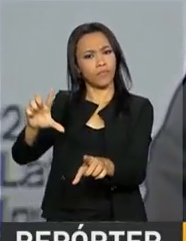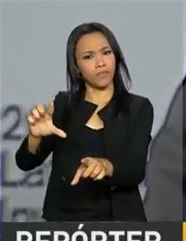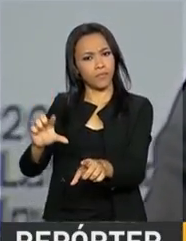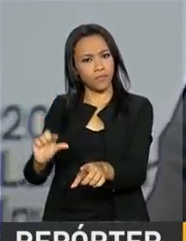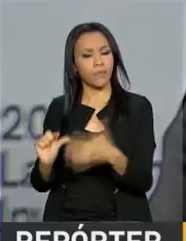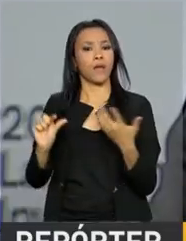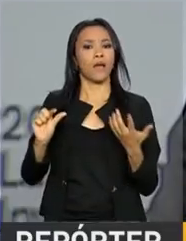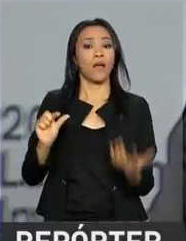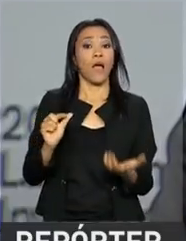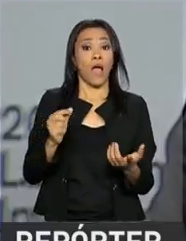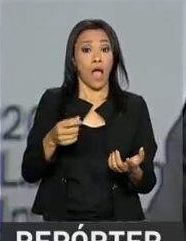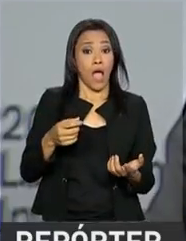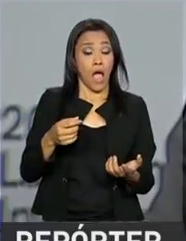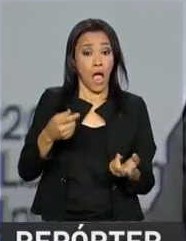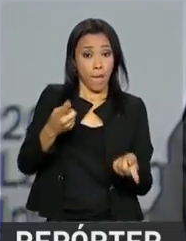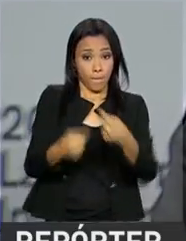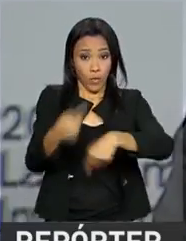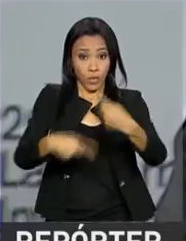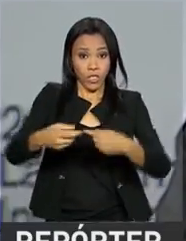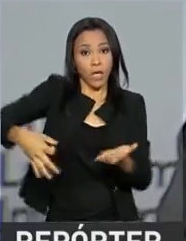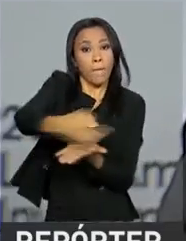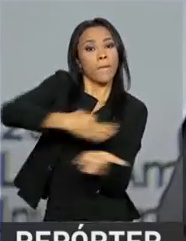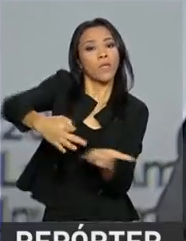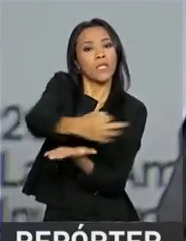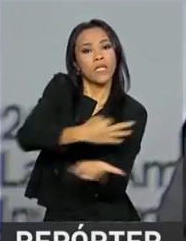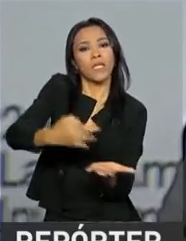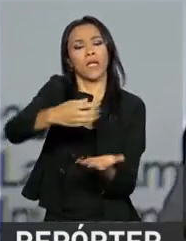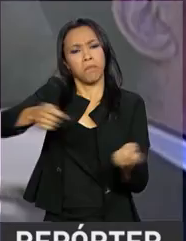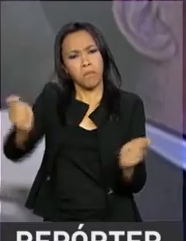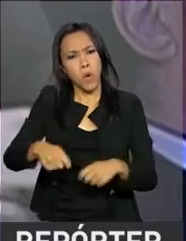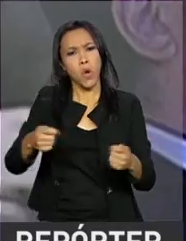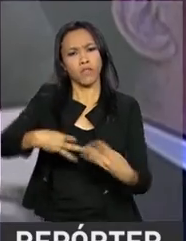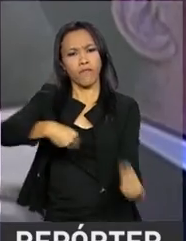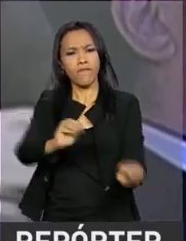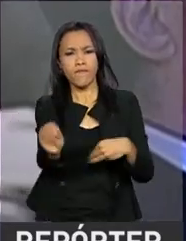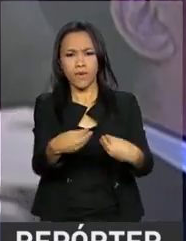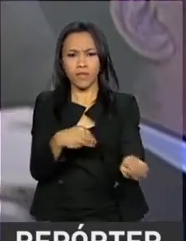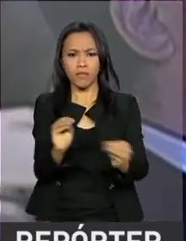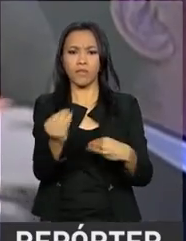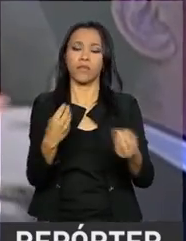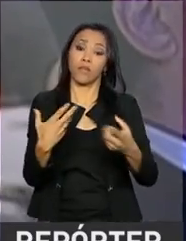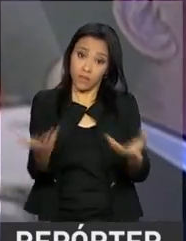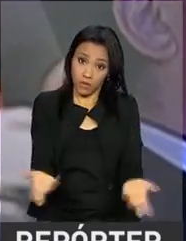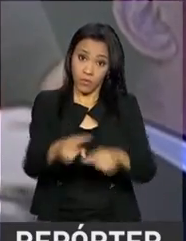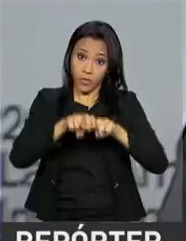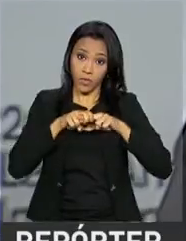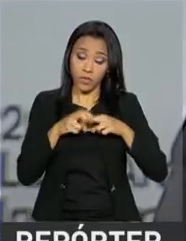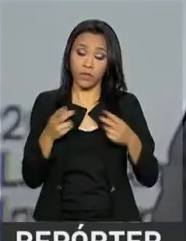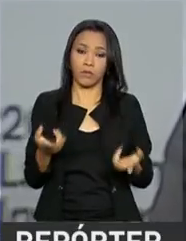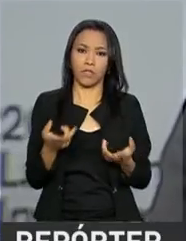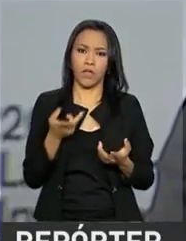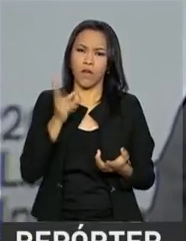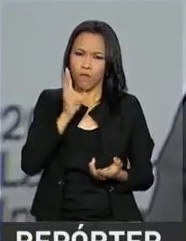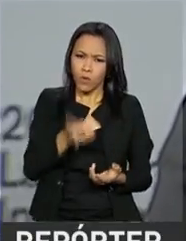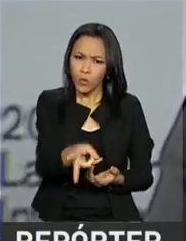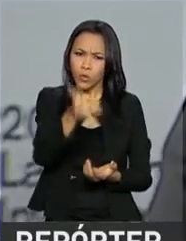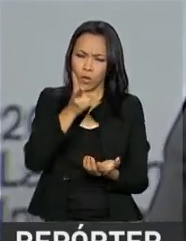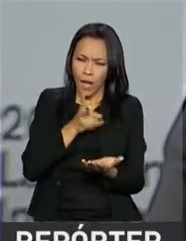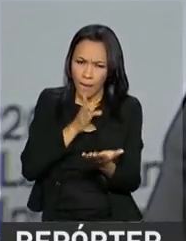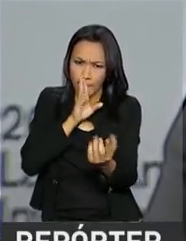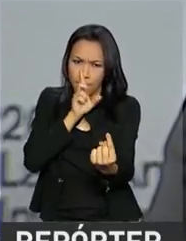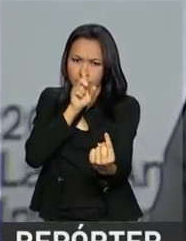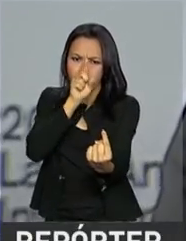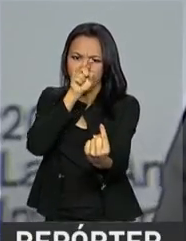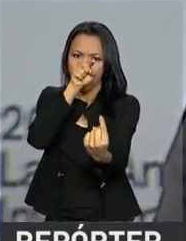pode intensificar o processo de flexibilização Então nesse sentido a perseverança na busca